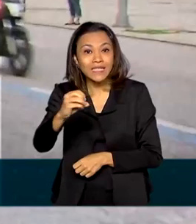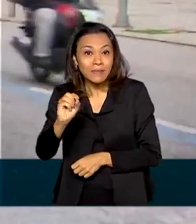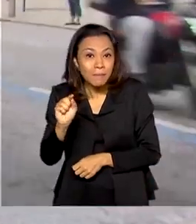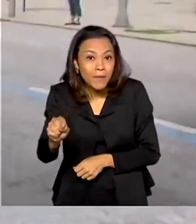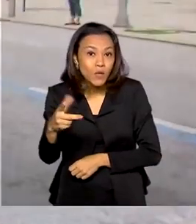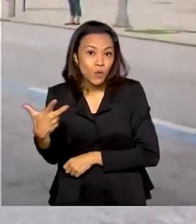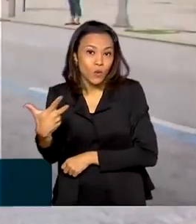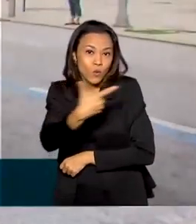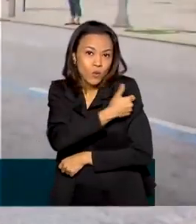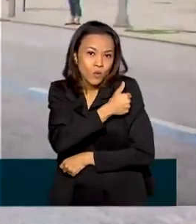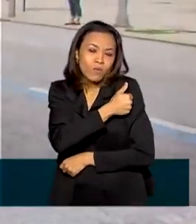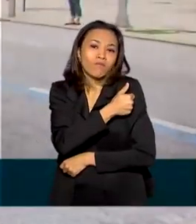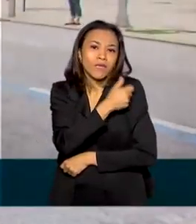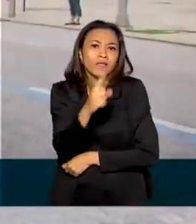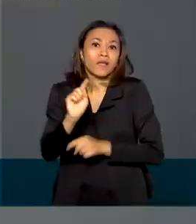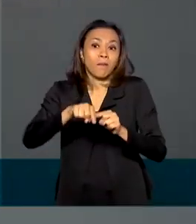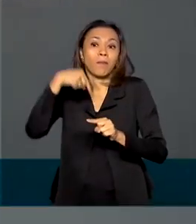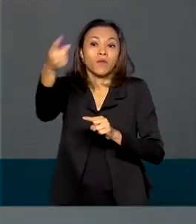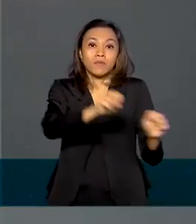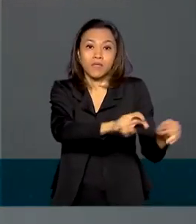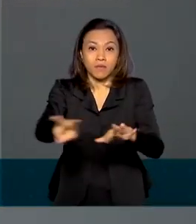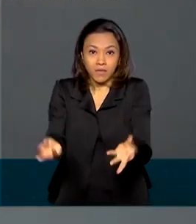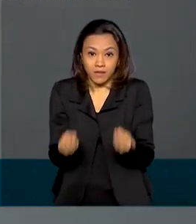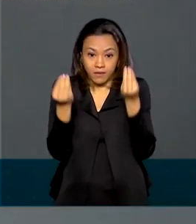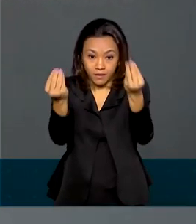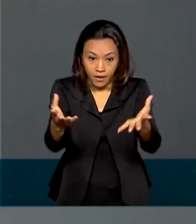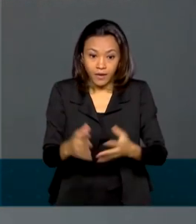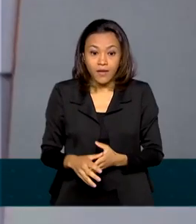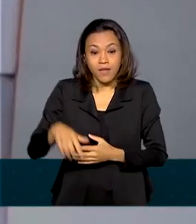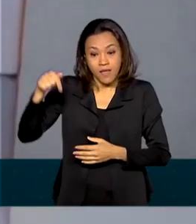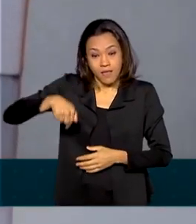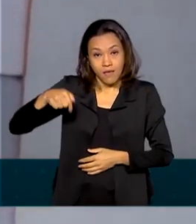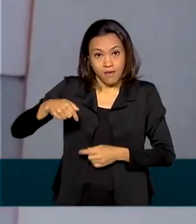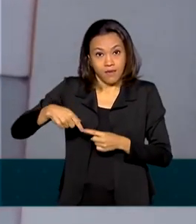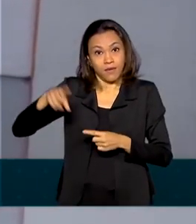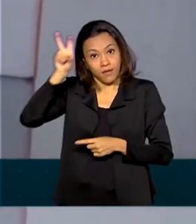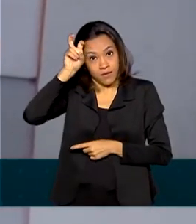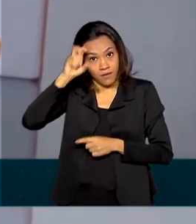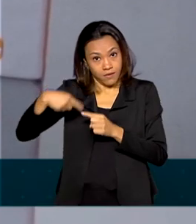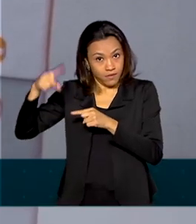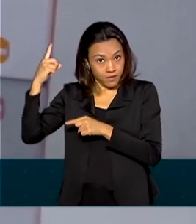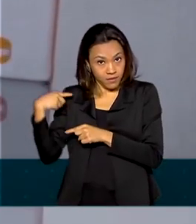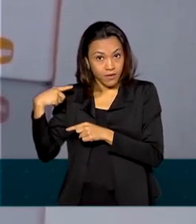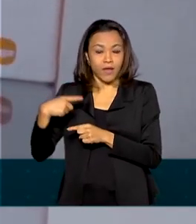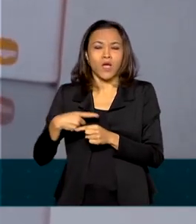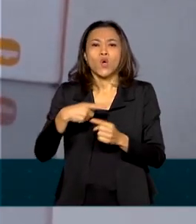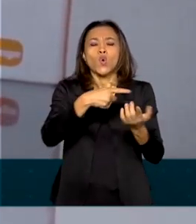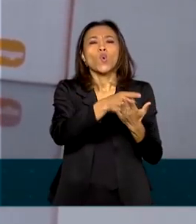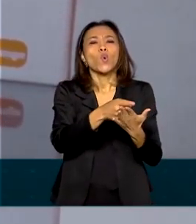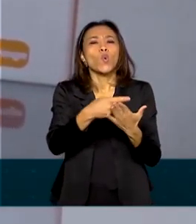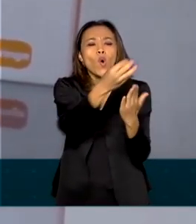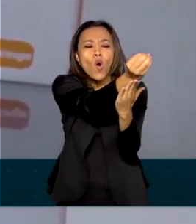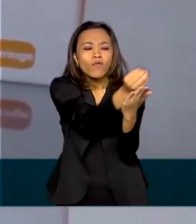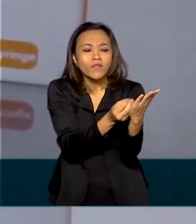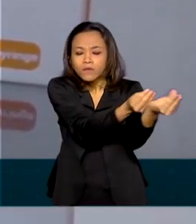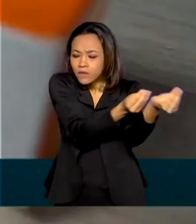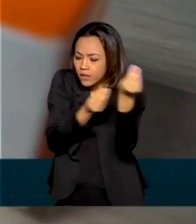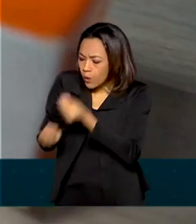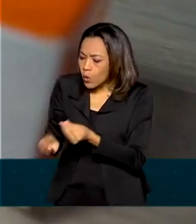que seriam entregues na semana que vem. Segundo o Ministério, nesta quinta-feira, o Instituto Butantan enviou ofício informando que serão entregues